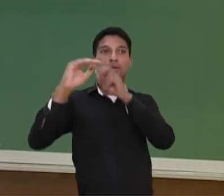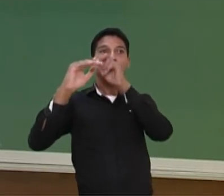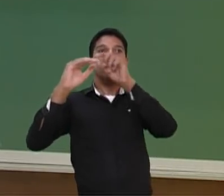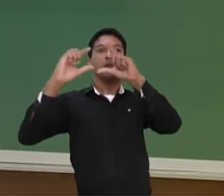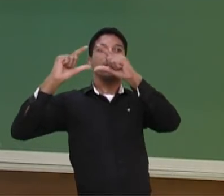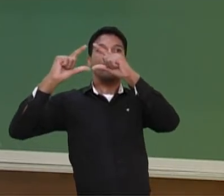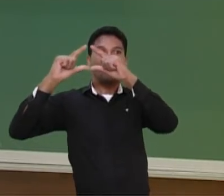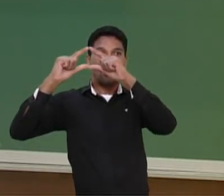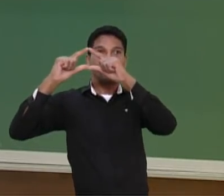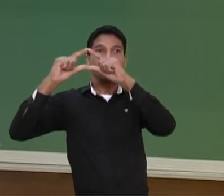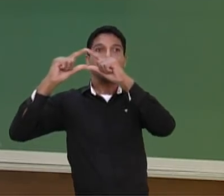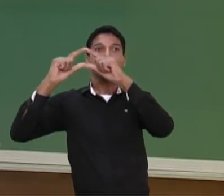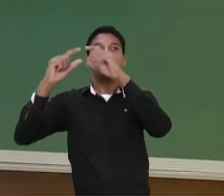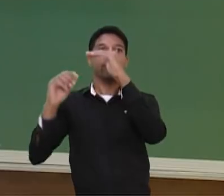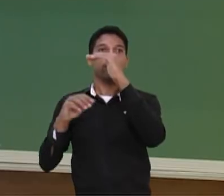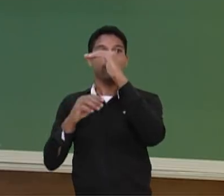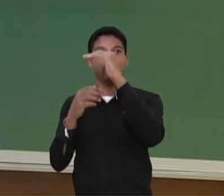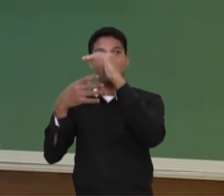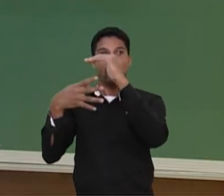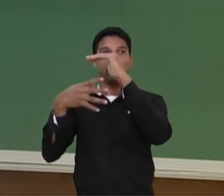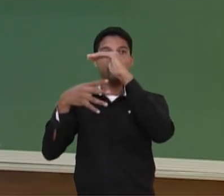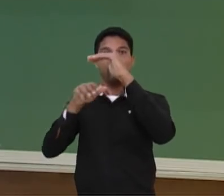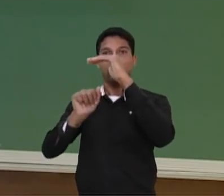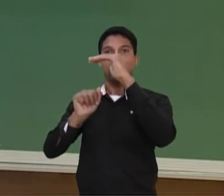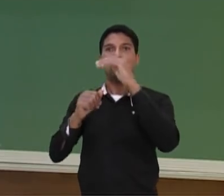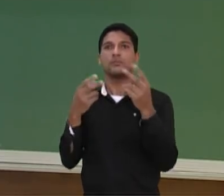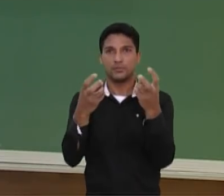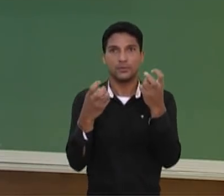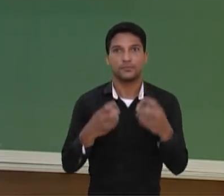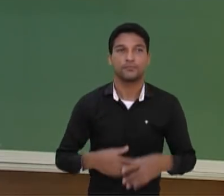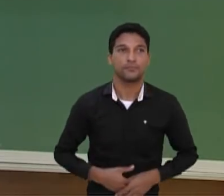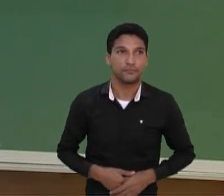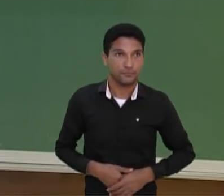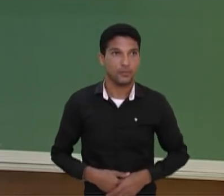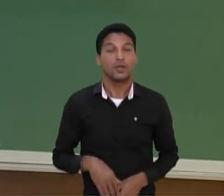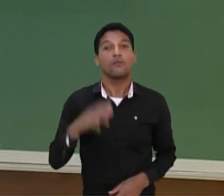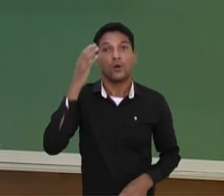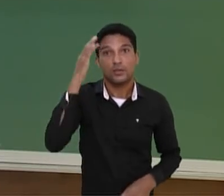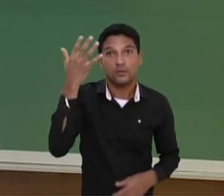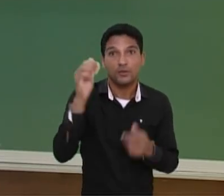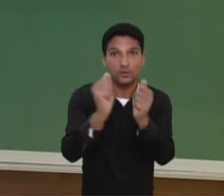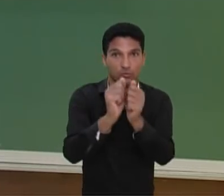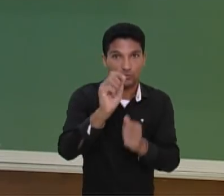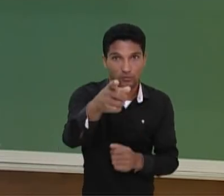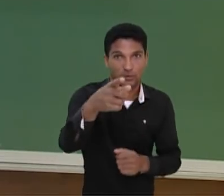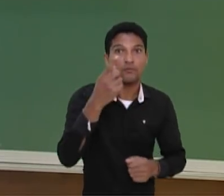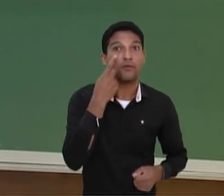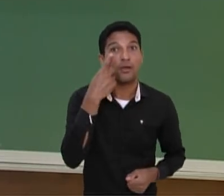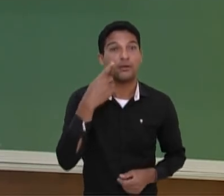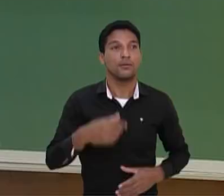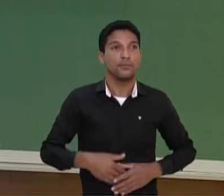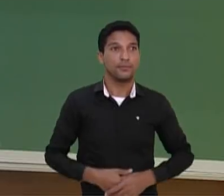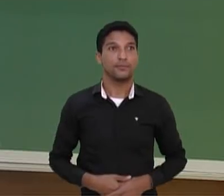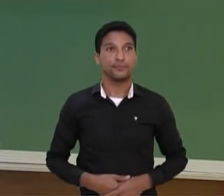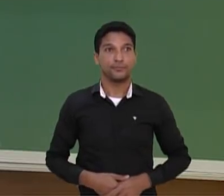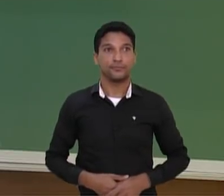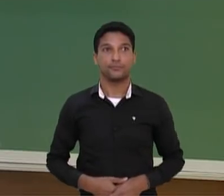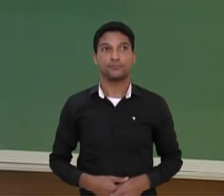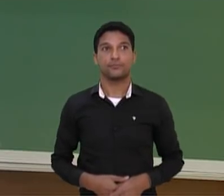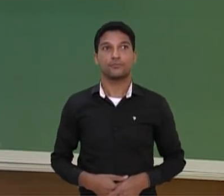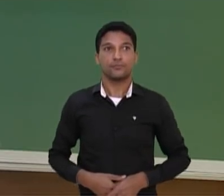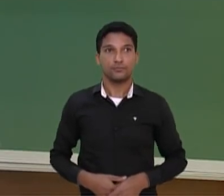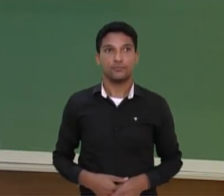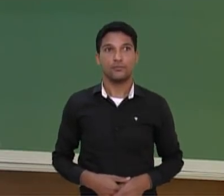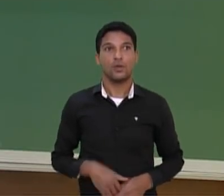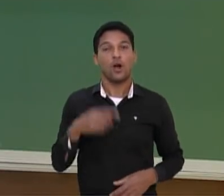né? Ele tem o mesmo formato. Bem, vou resolver um exemplo com vocês aqui. Dadas as ordenadas do vértice